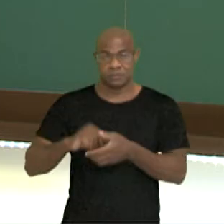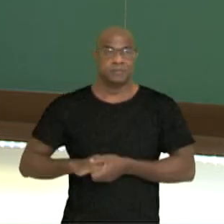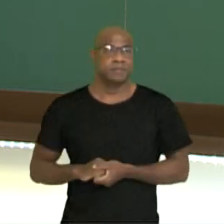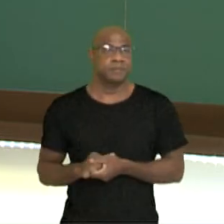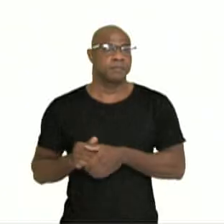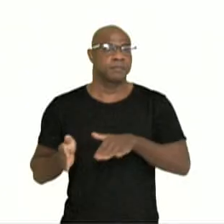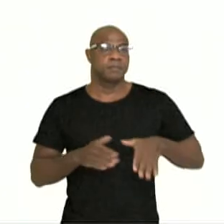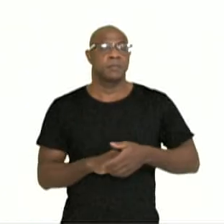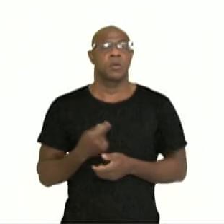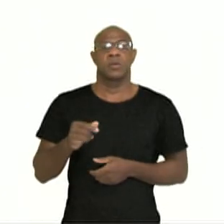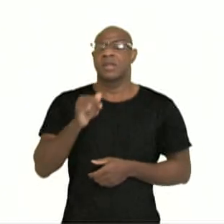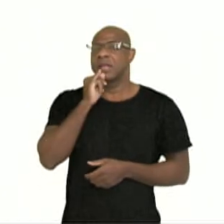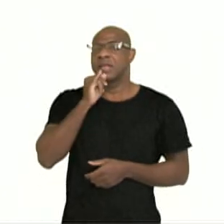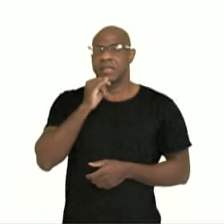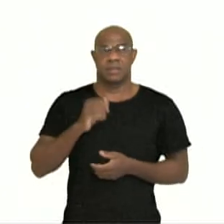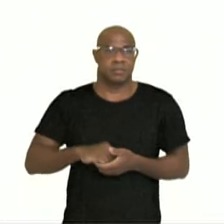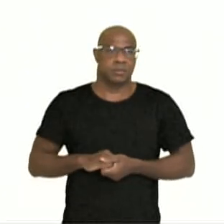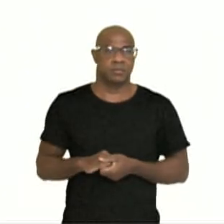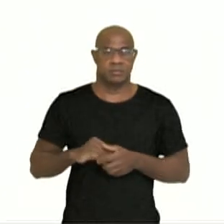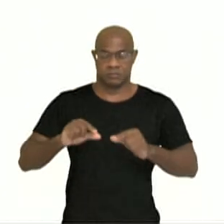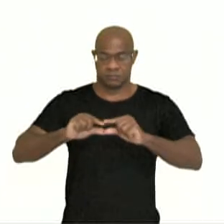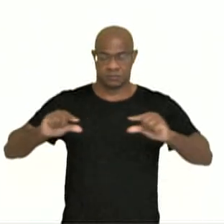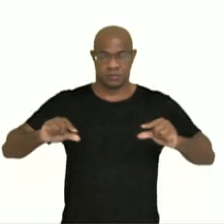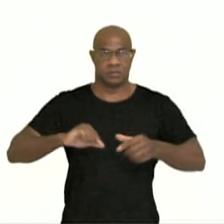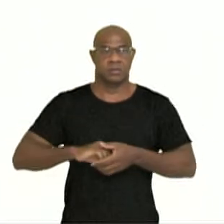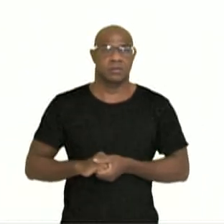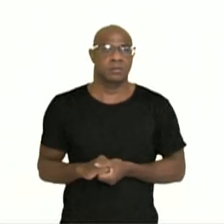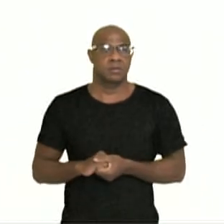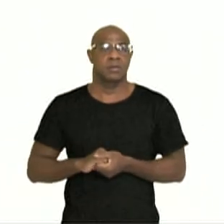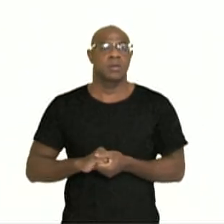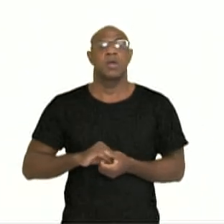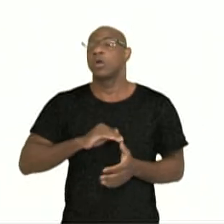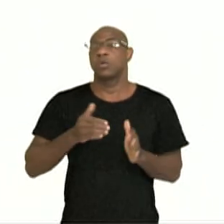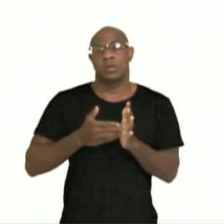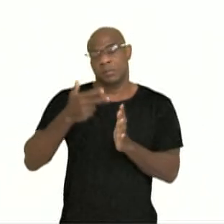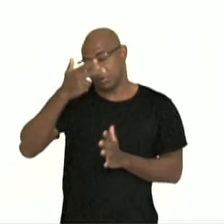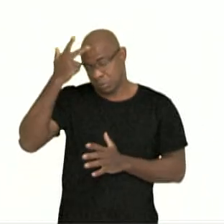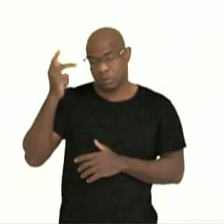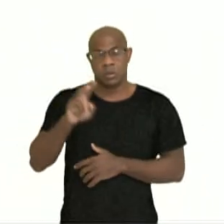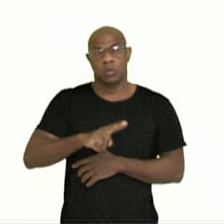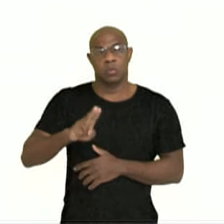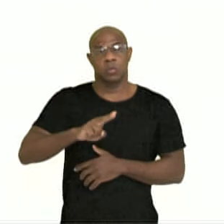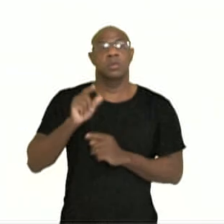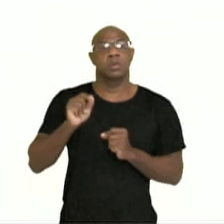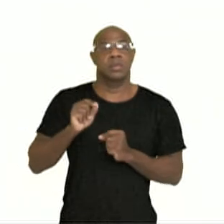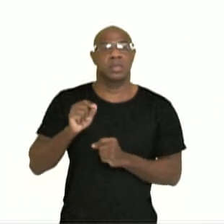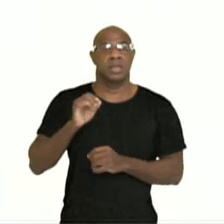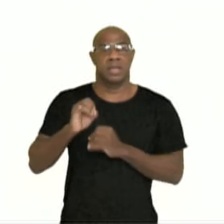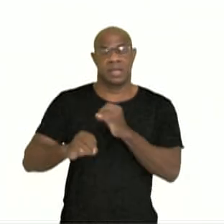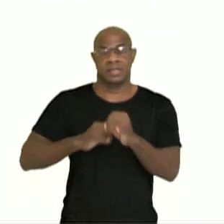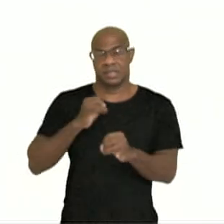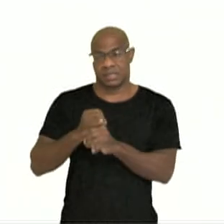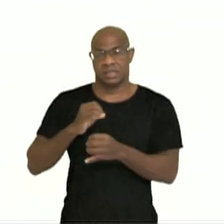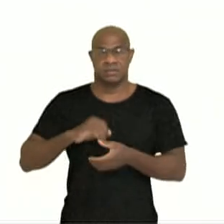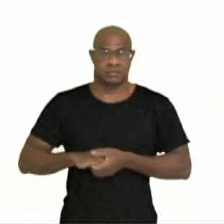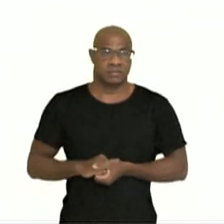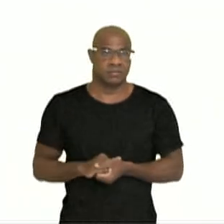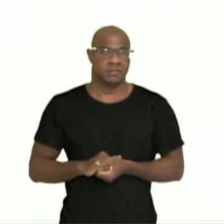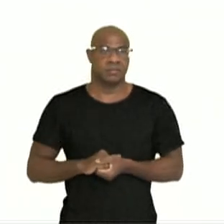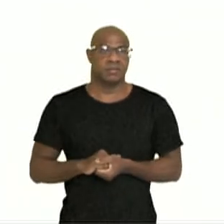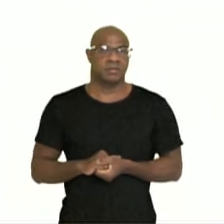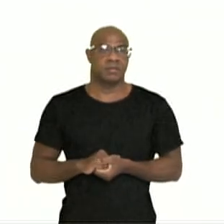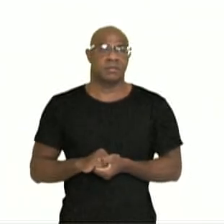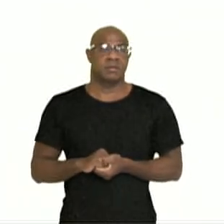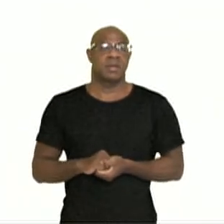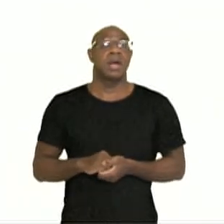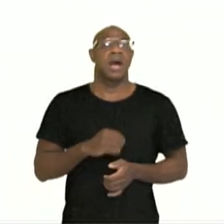exemplos de frases. Everybody uses the internet. Todo mundo usa a internet. The internet is used by everybody. Né? A